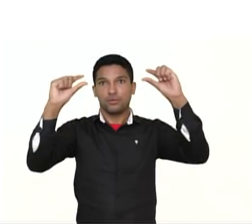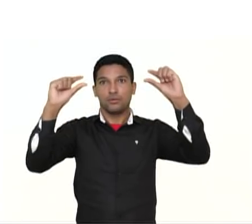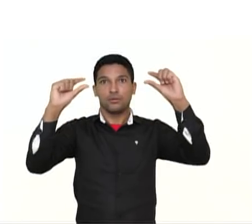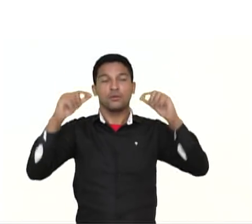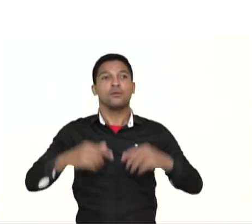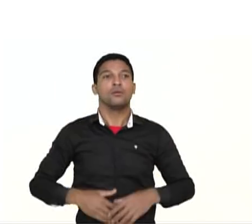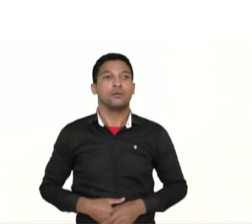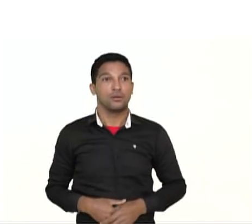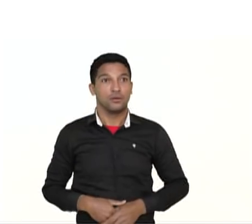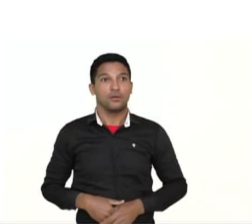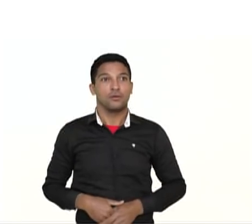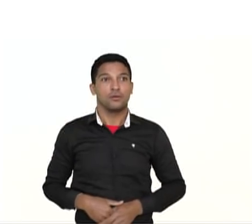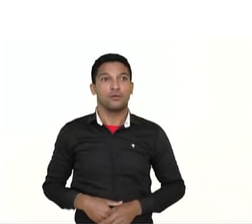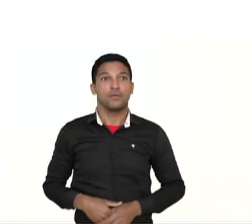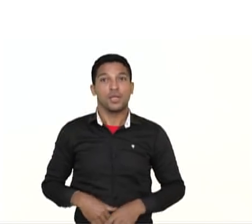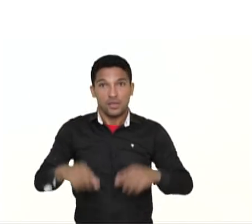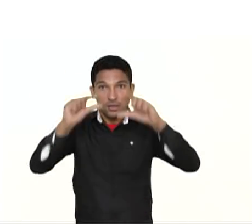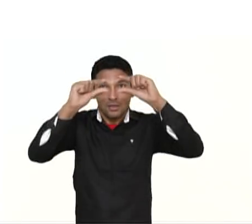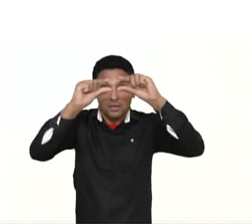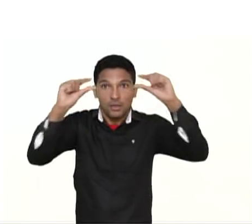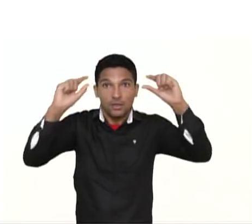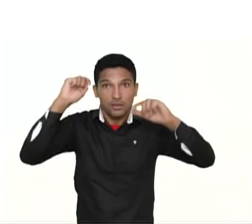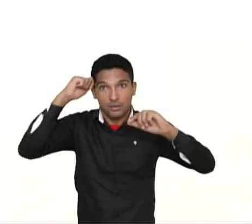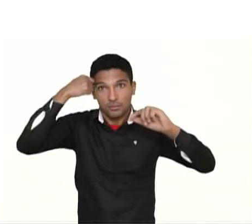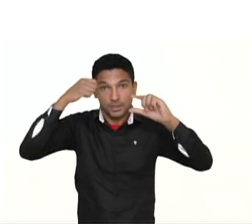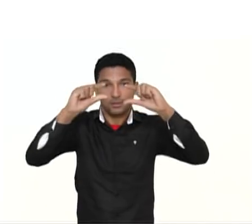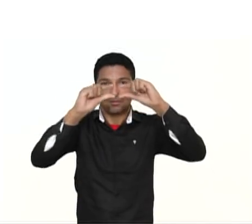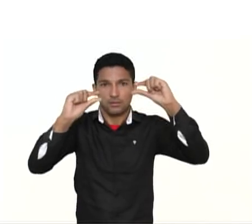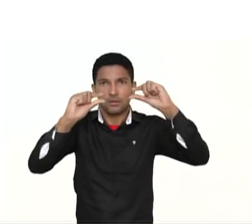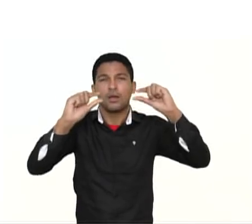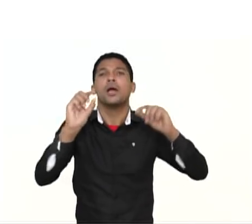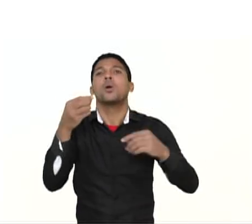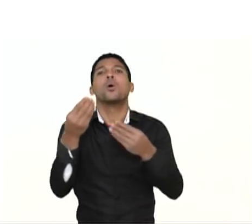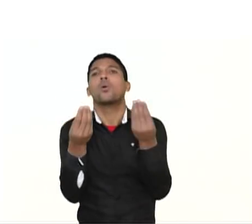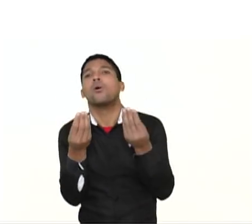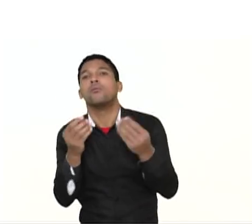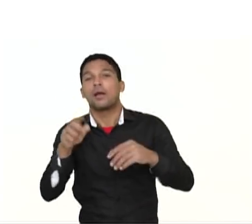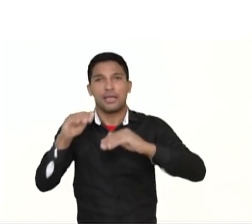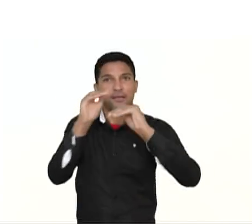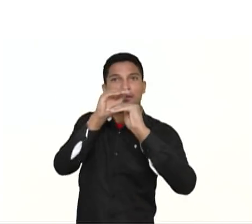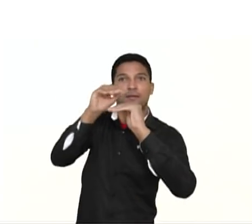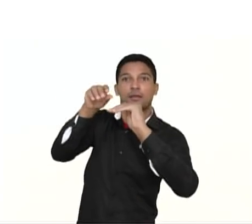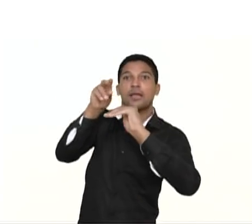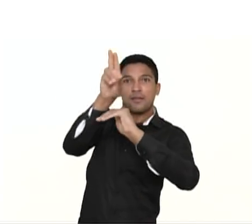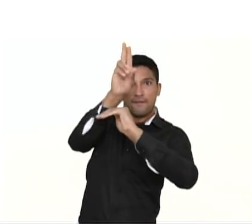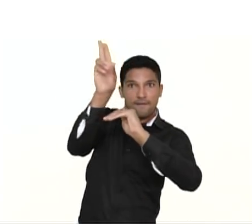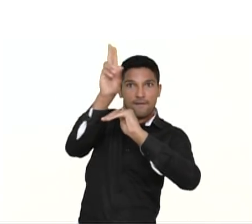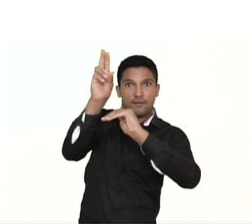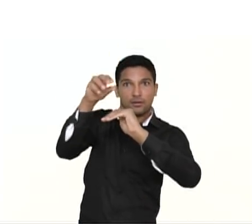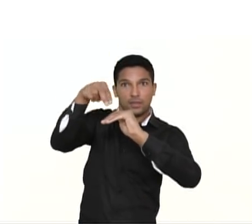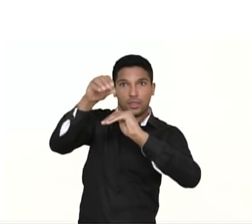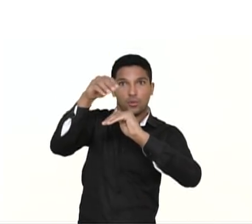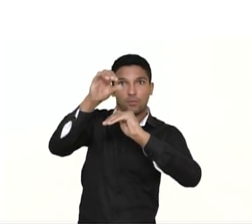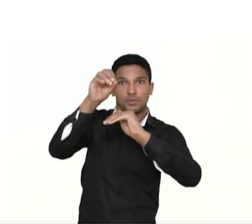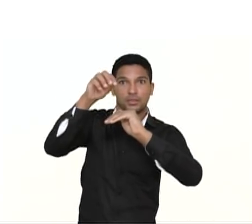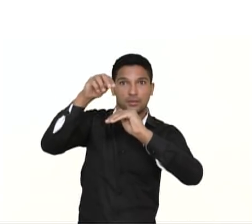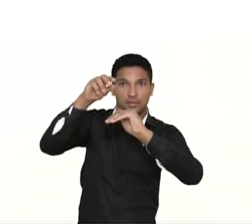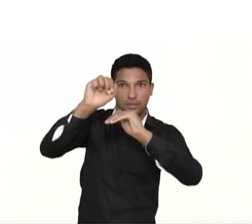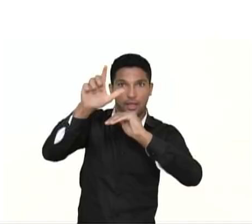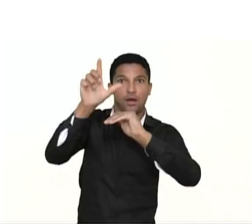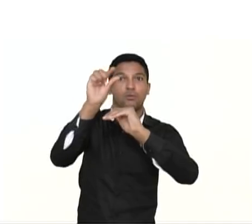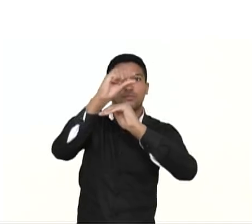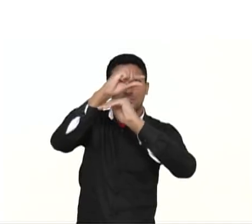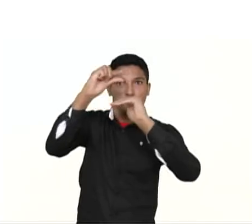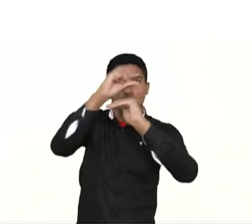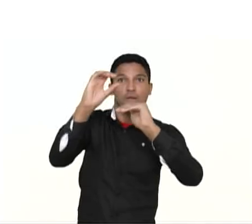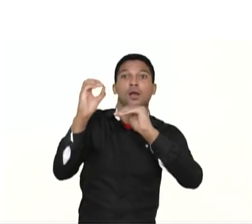esta frase aqui, este enunciado, ele pode se configurar como uma frase nominal apenas, como uma oração ou como